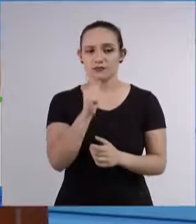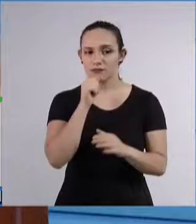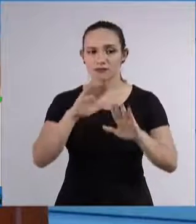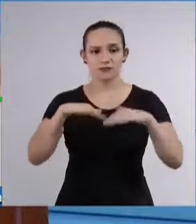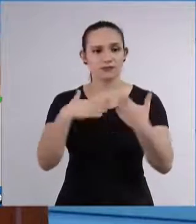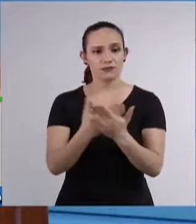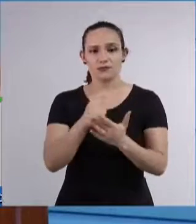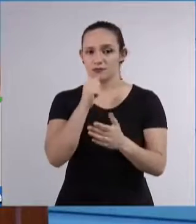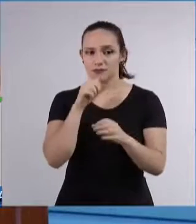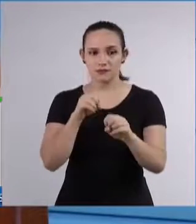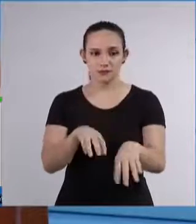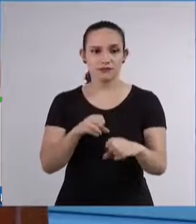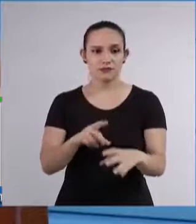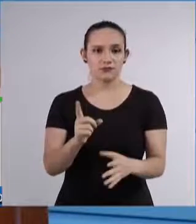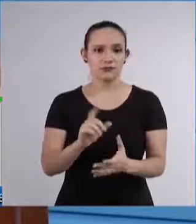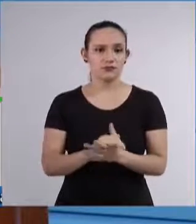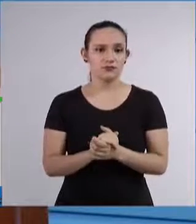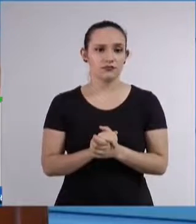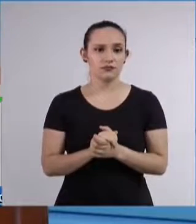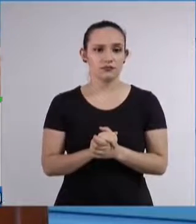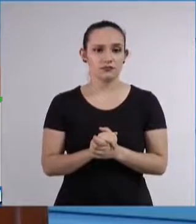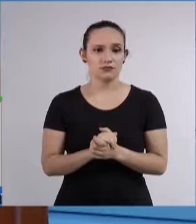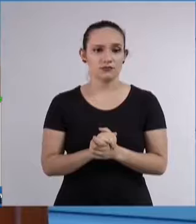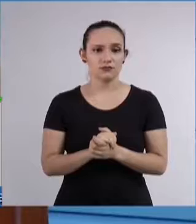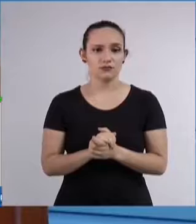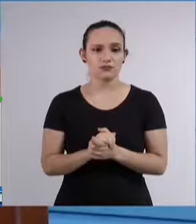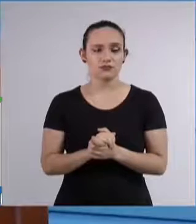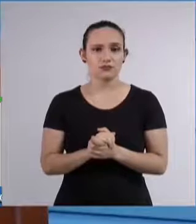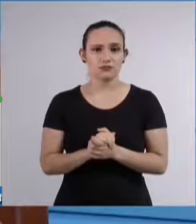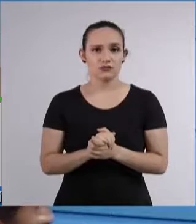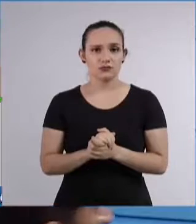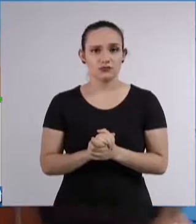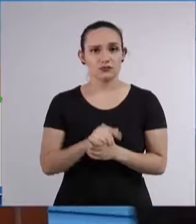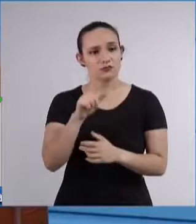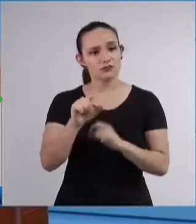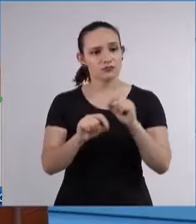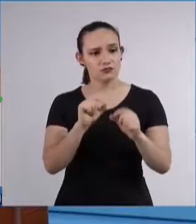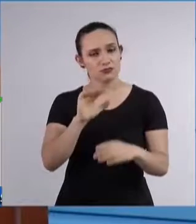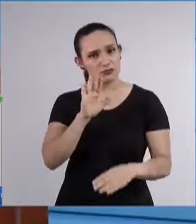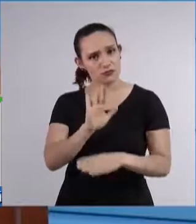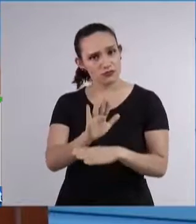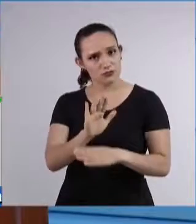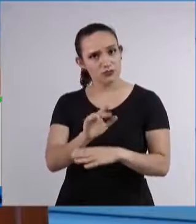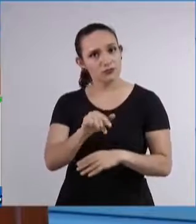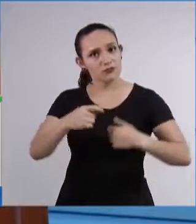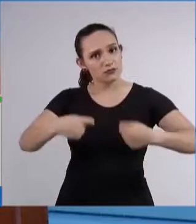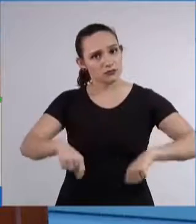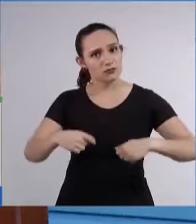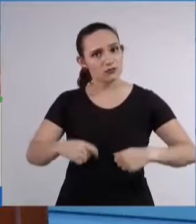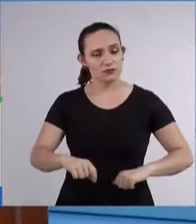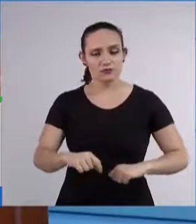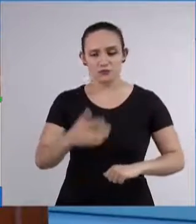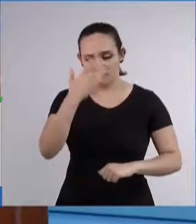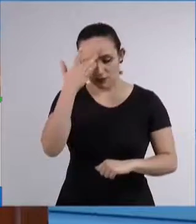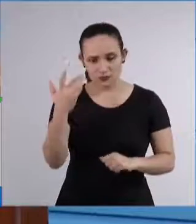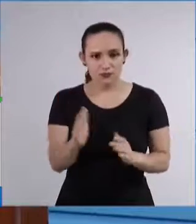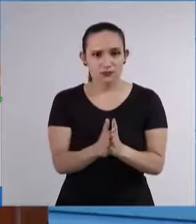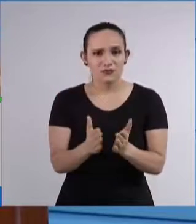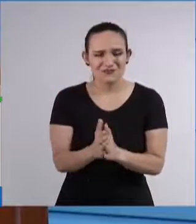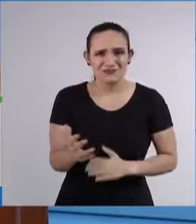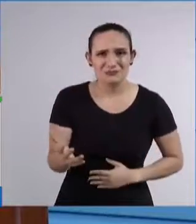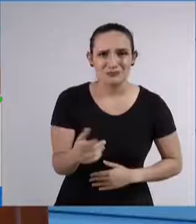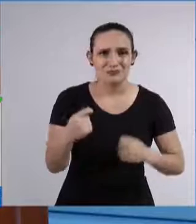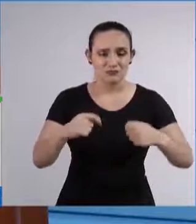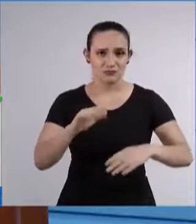escolas não ensinou, que é estender a mão, quando possível, para aqueles que mais necessitam. E